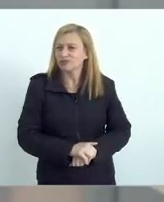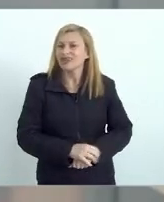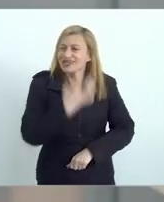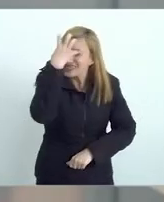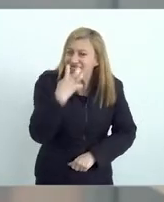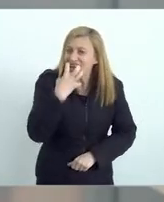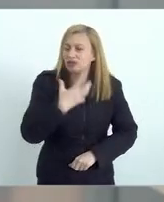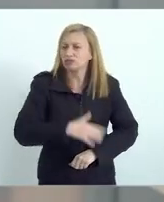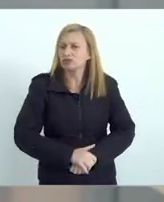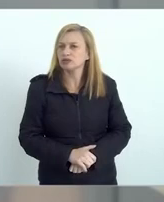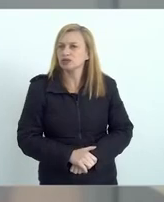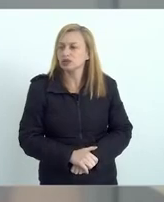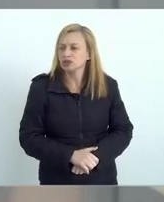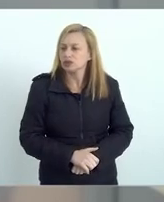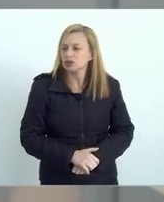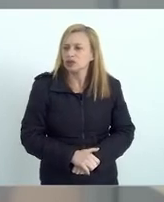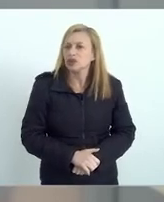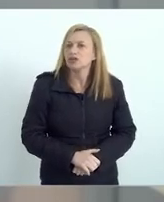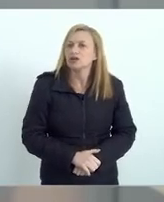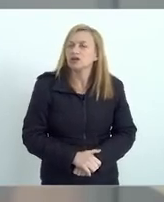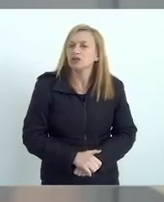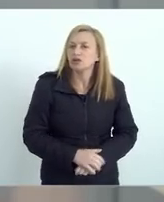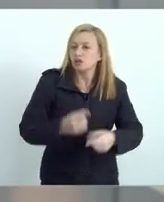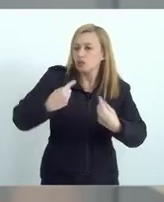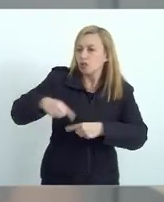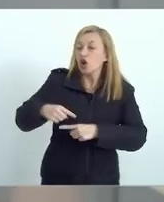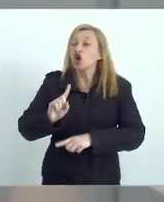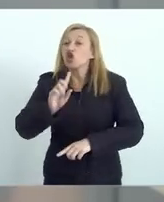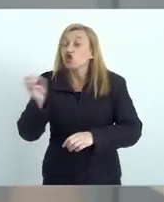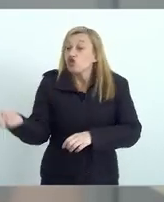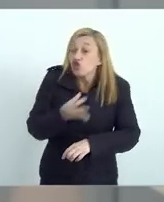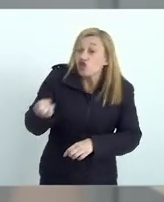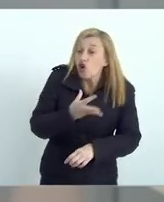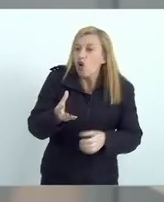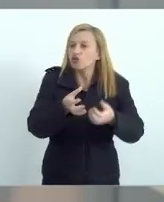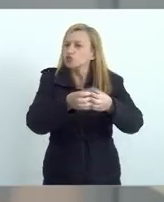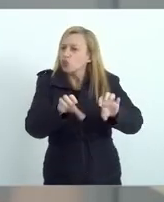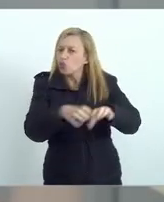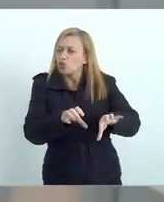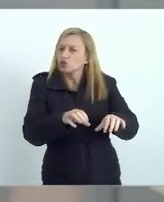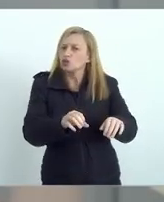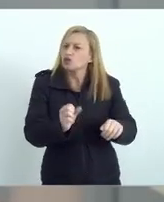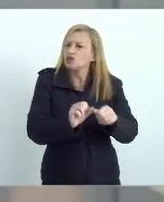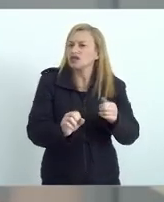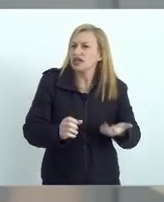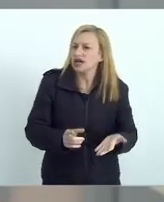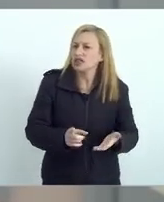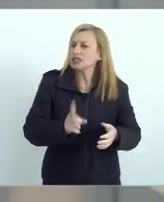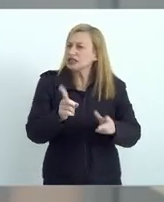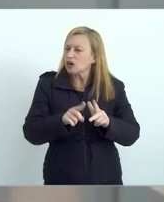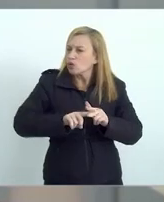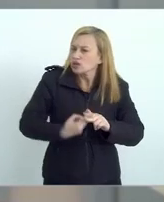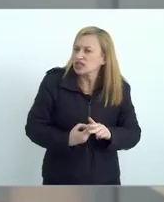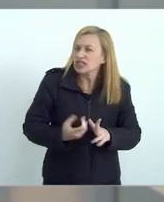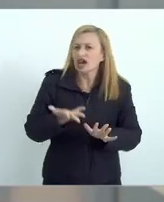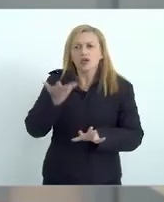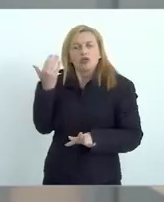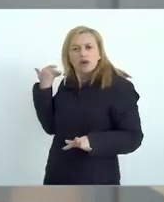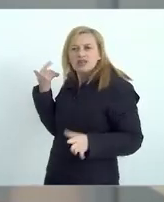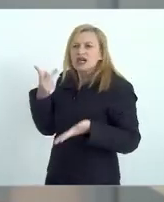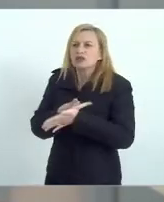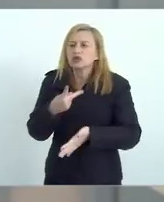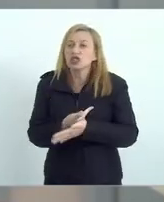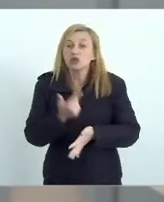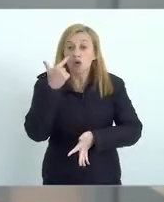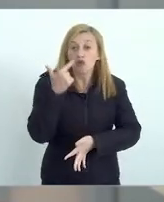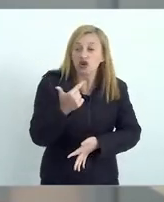gravíssimos não obstante a isso convocaram novos concursos mesmo se repararem esses esses equívocos anteriores e o que